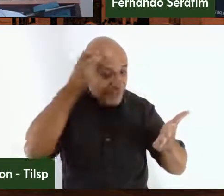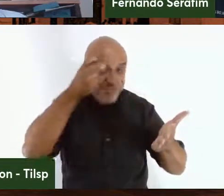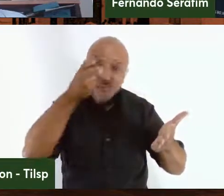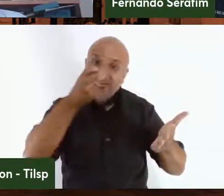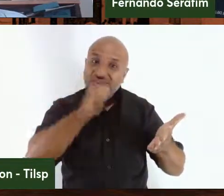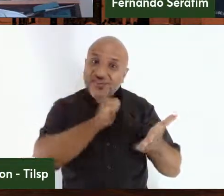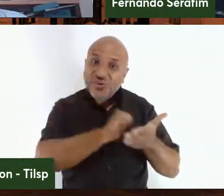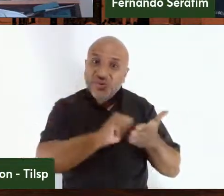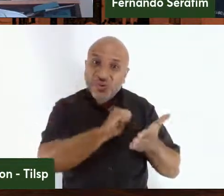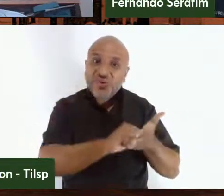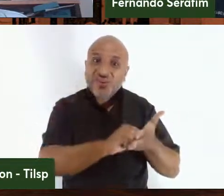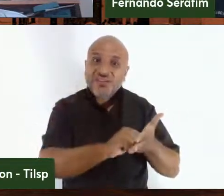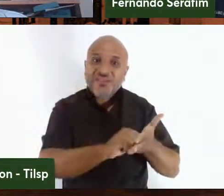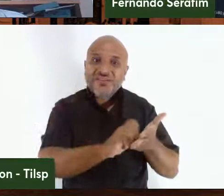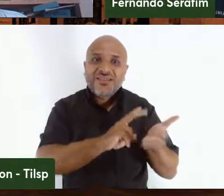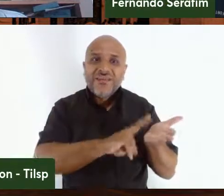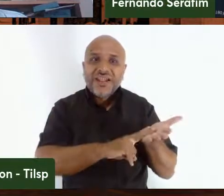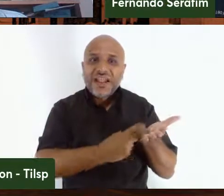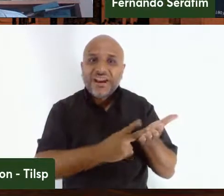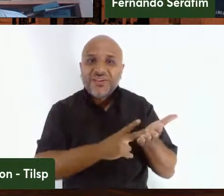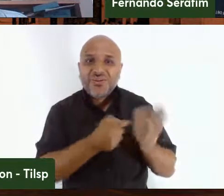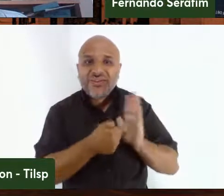caso,